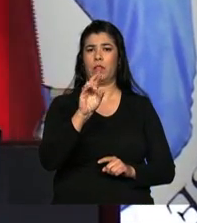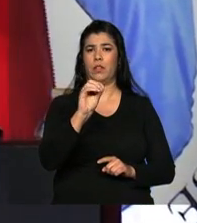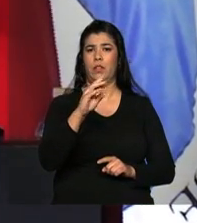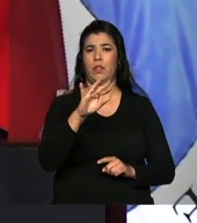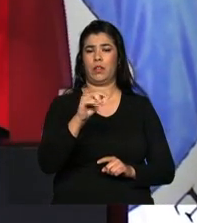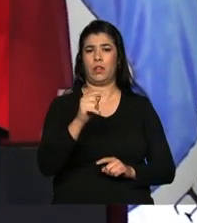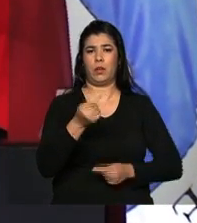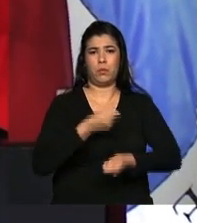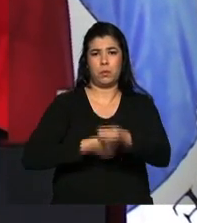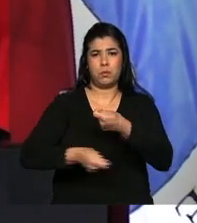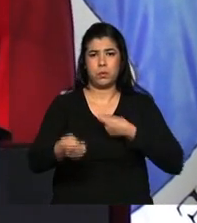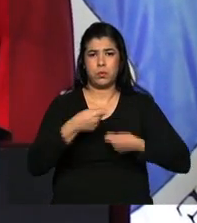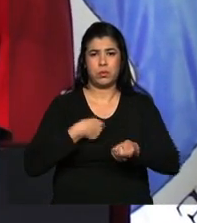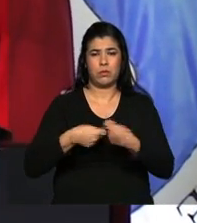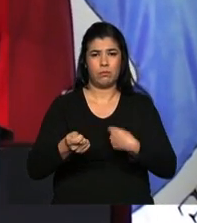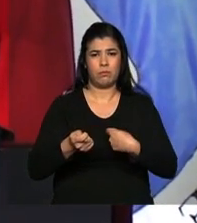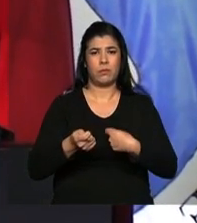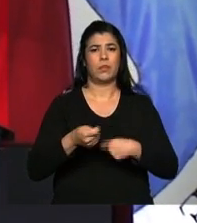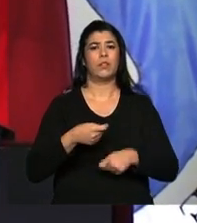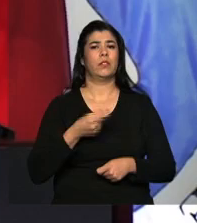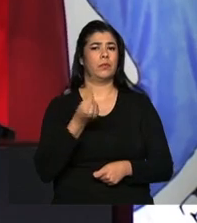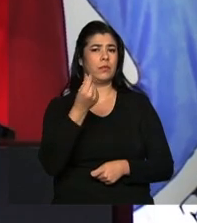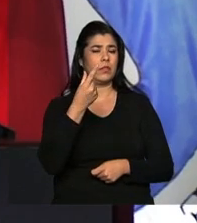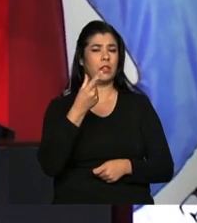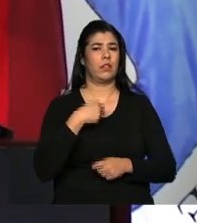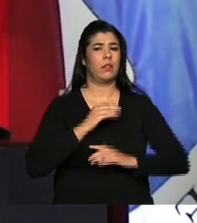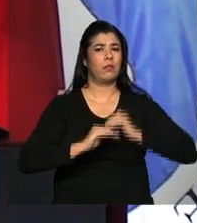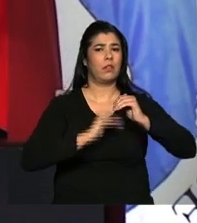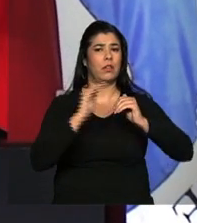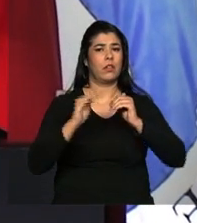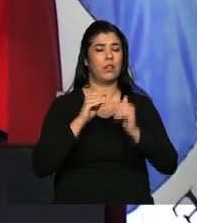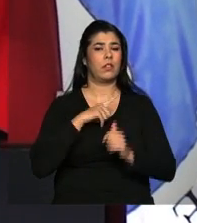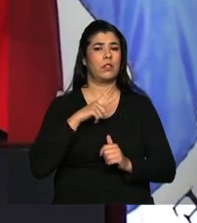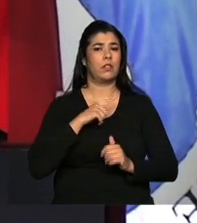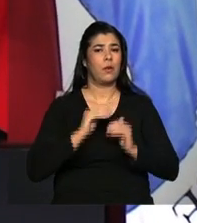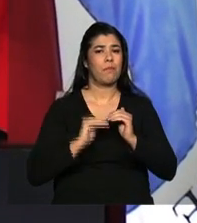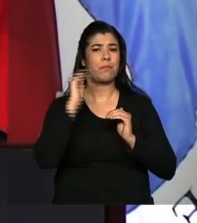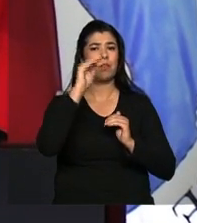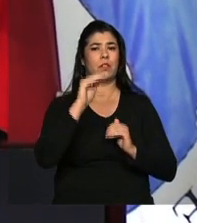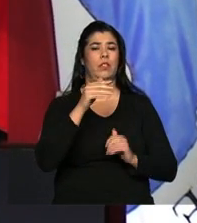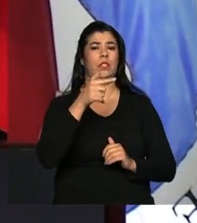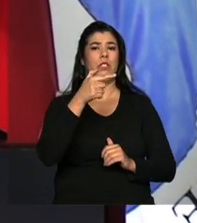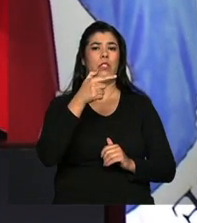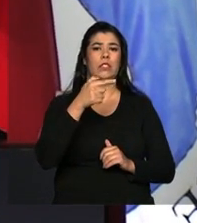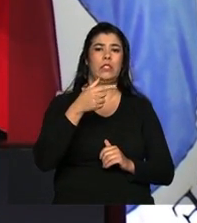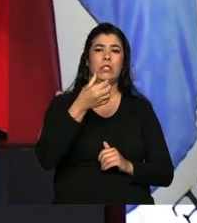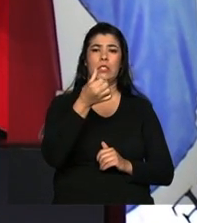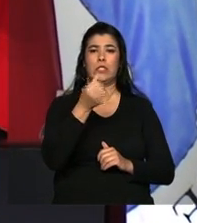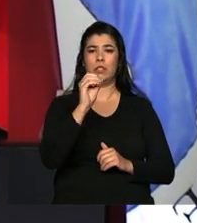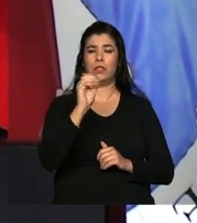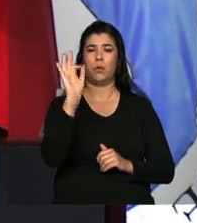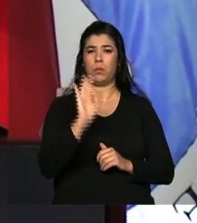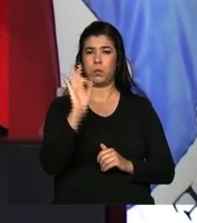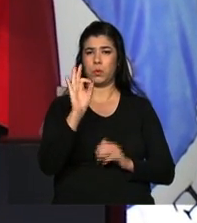cresceu 75% nos últimos 10 anos, ultrapassando 62 bilhões